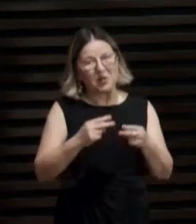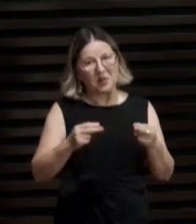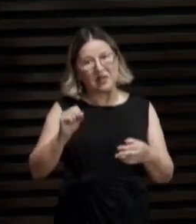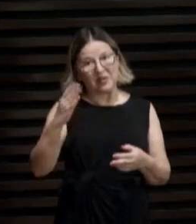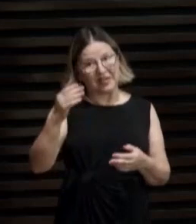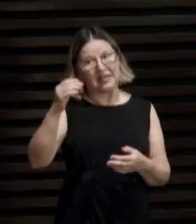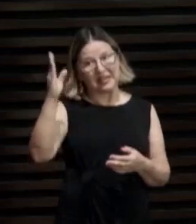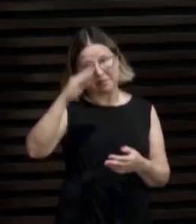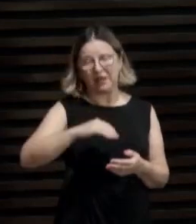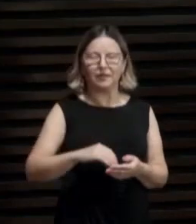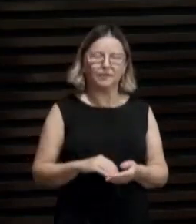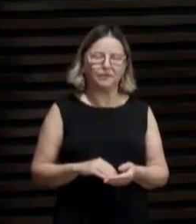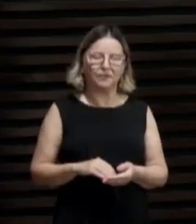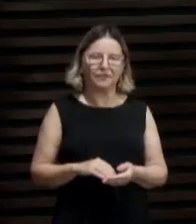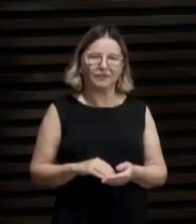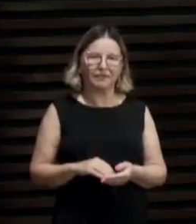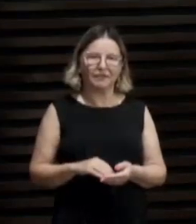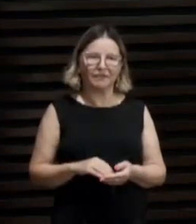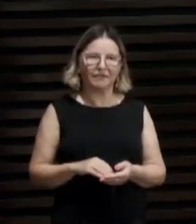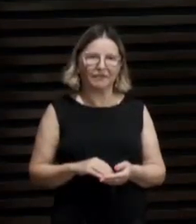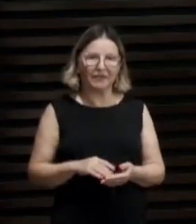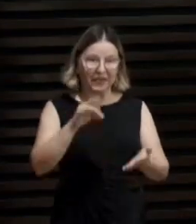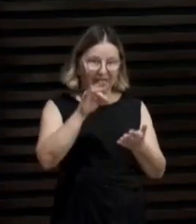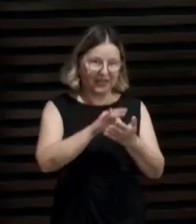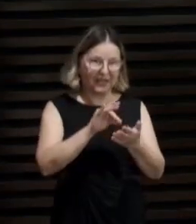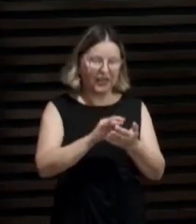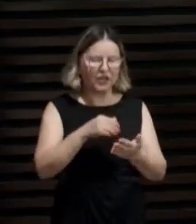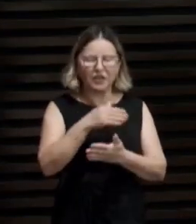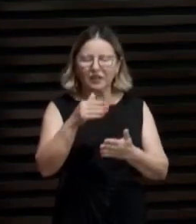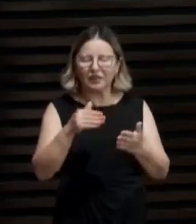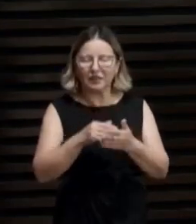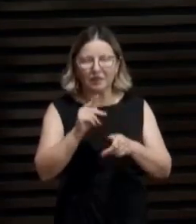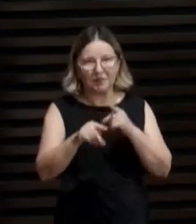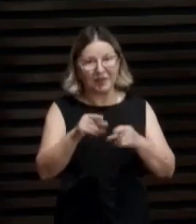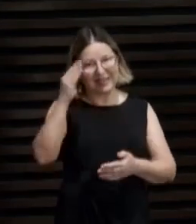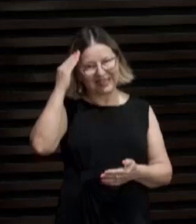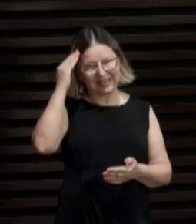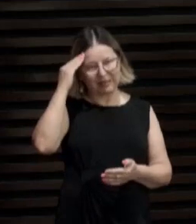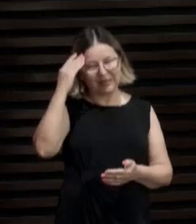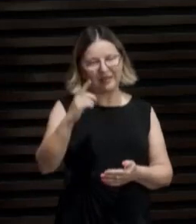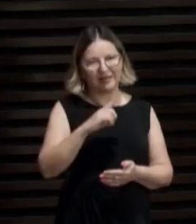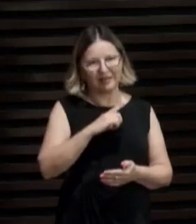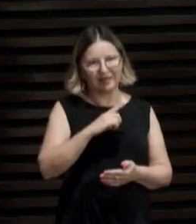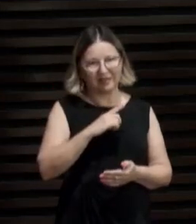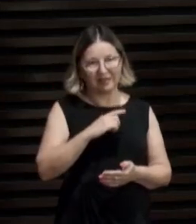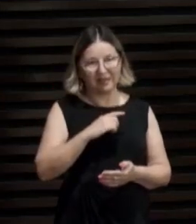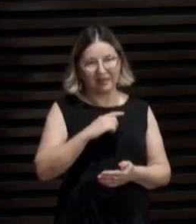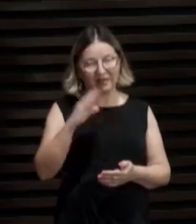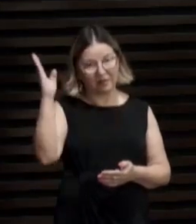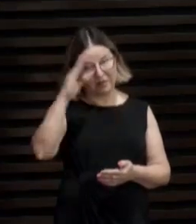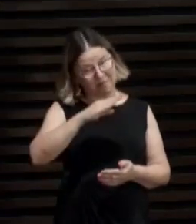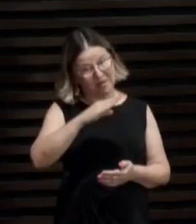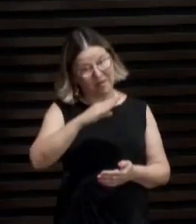pecado. Então, na realidade, todos sabem que há o mal